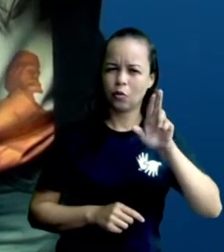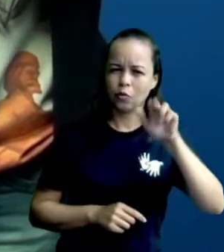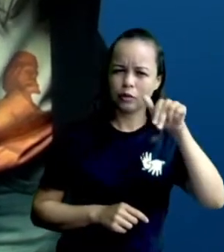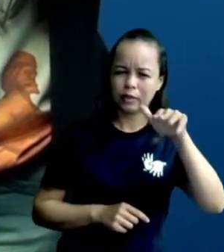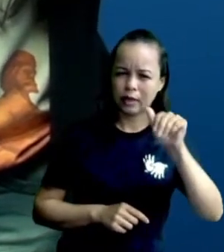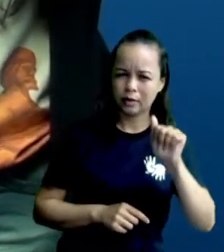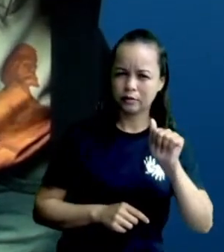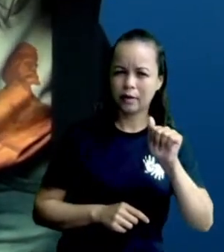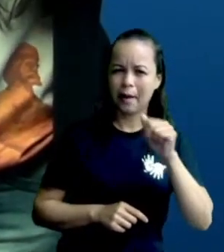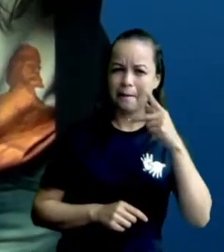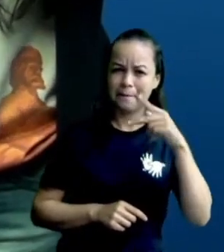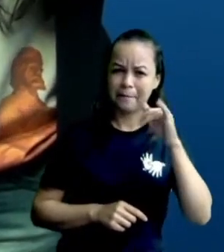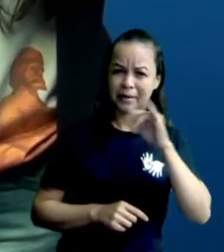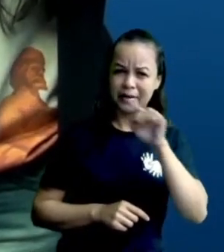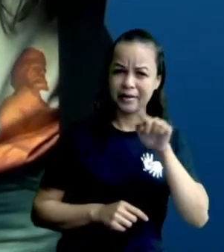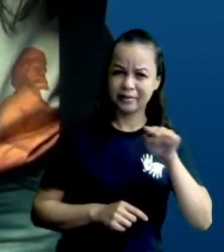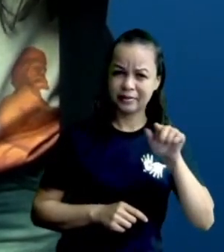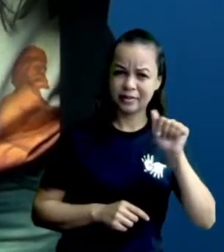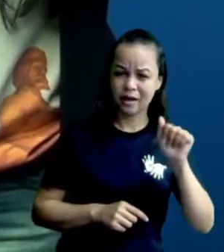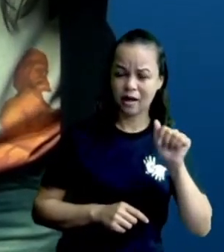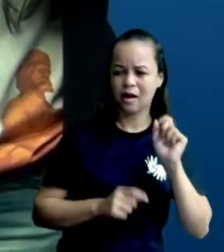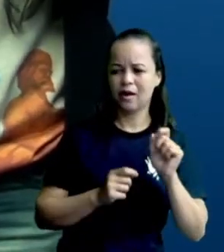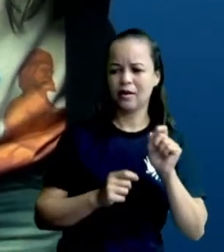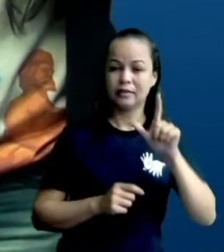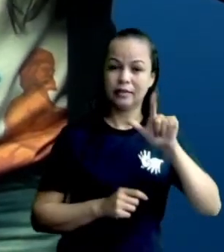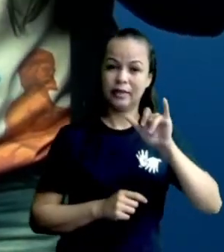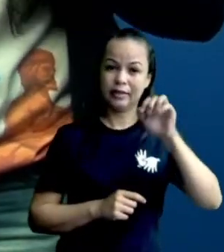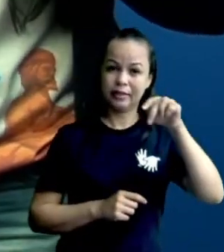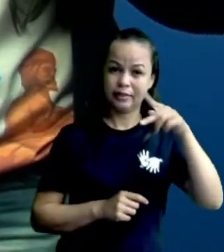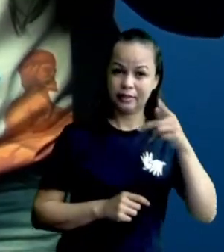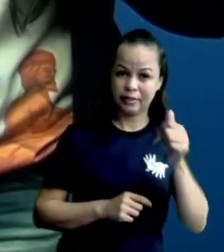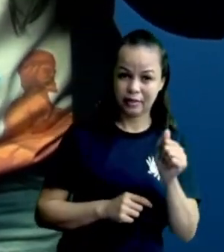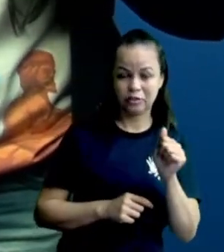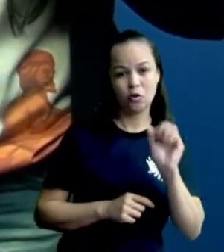pizza, de linhas ou de área?